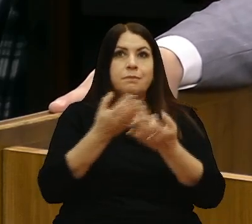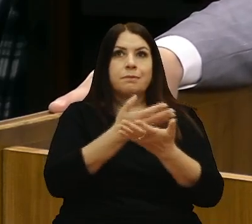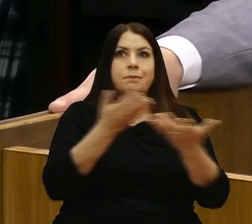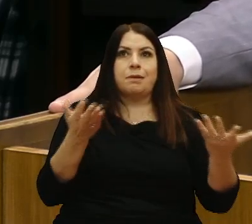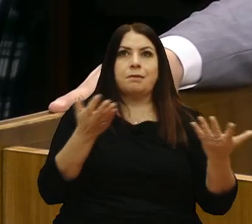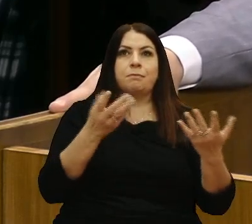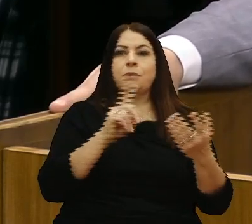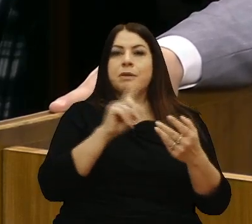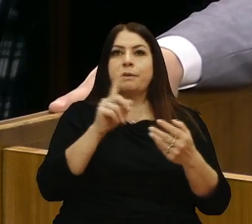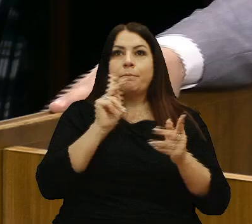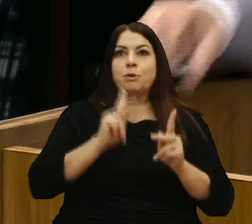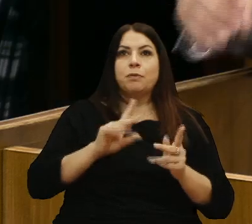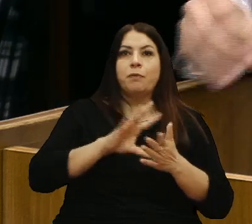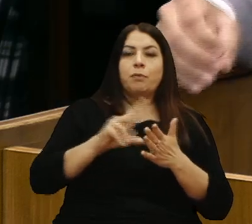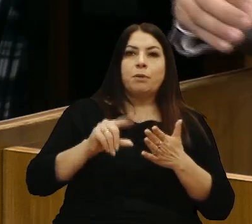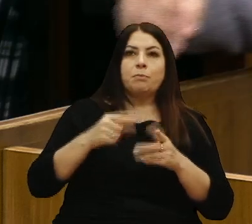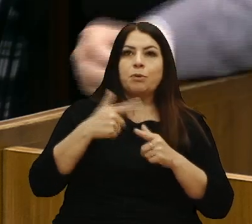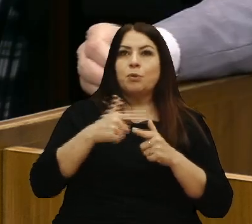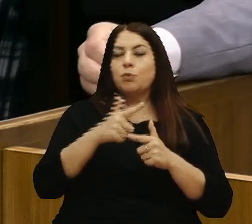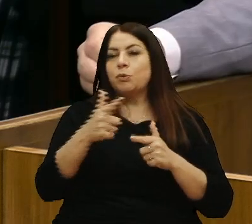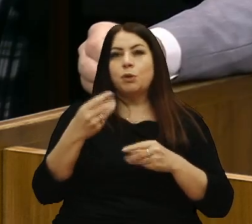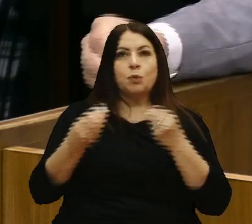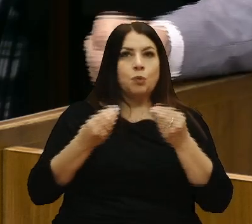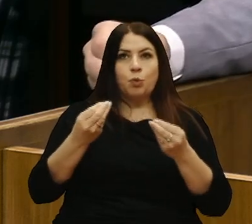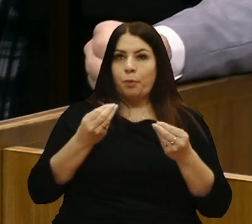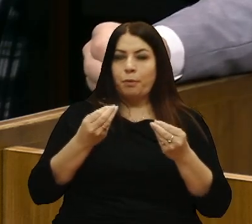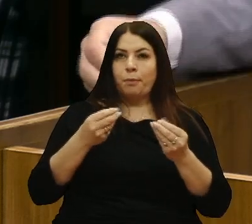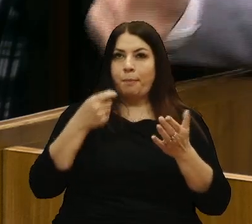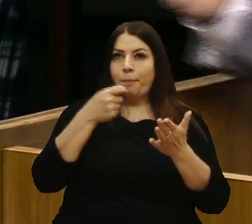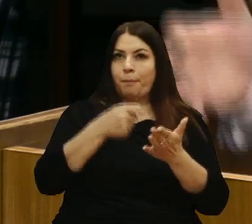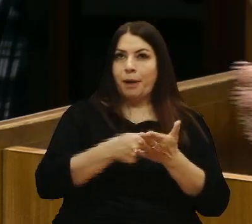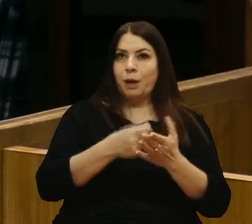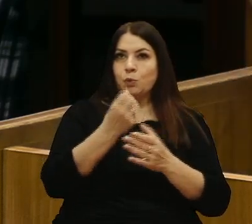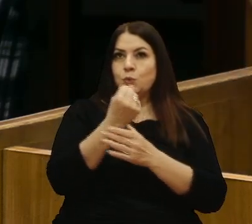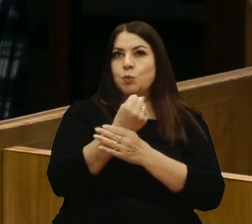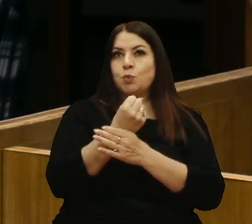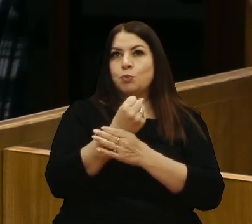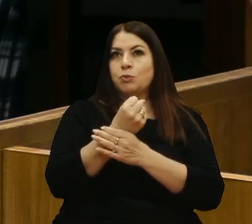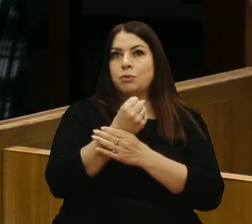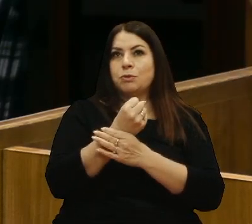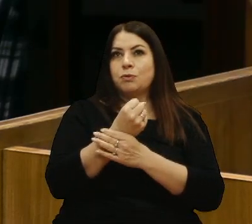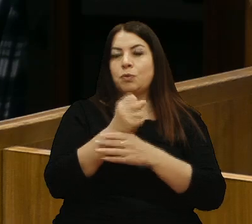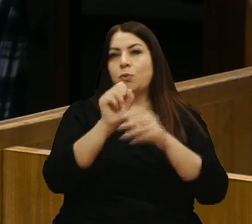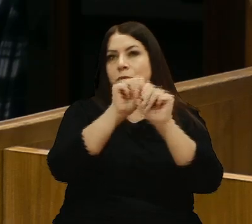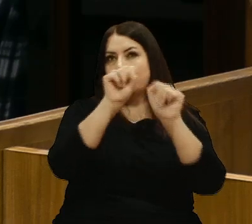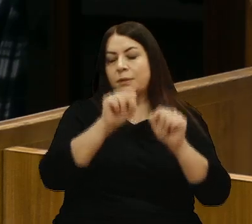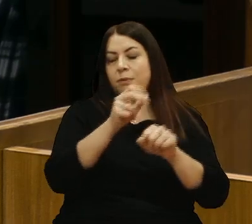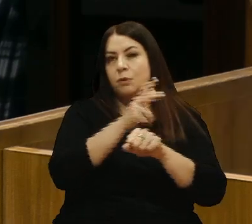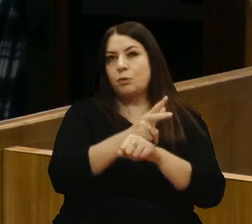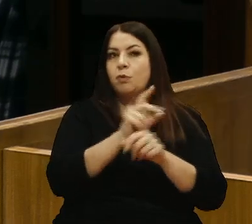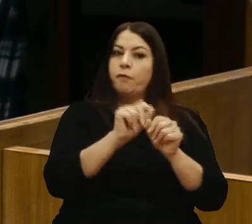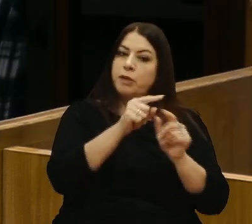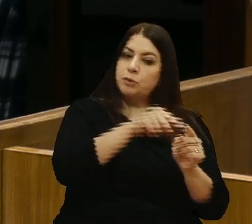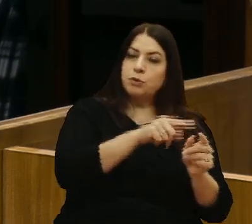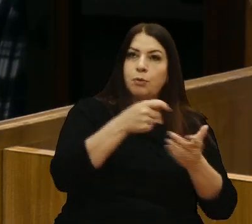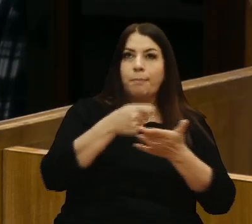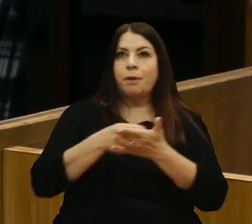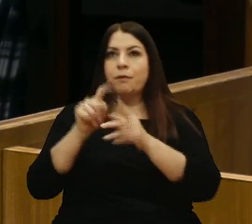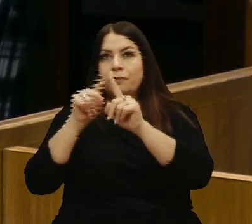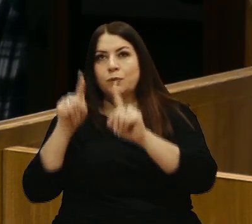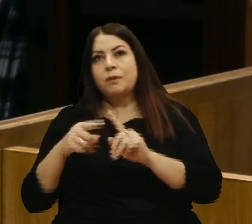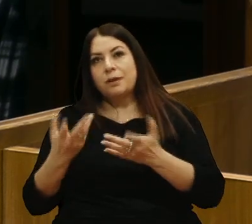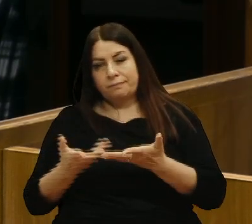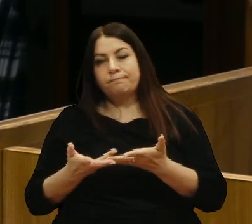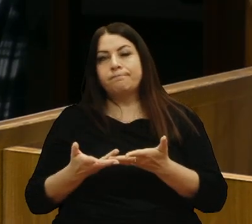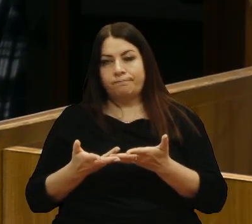ver se ninguém vai me furtar, porque eu não tenho condições de bancar um seguro ou um sistema de segurança. Ou eu faço isso ou eu pago um funcionário.